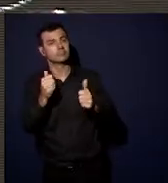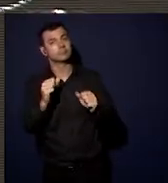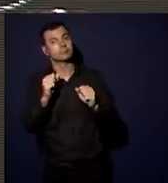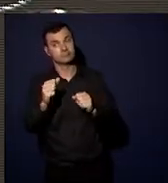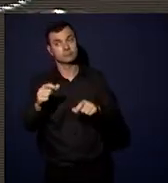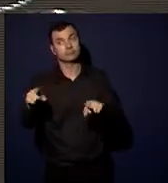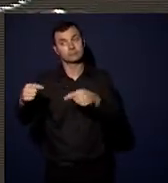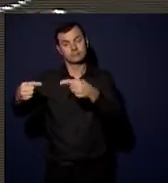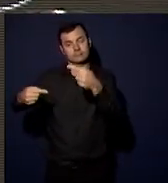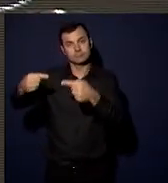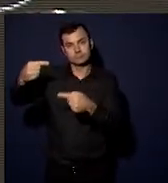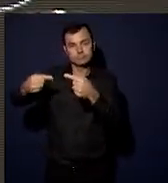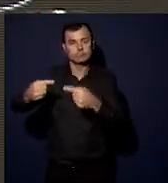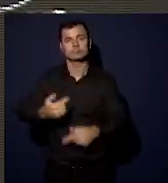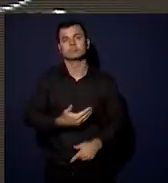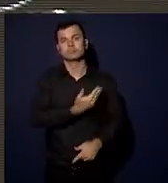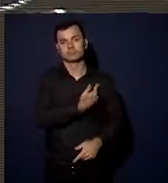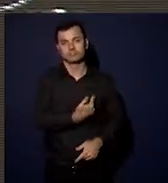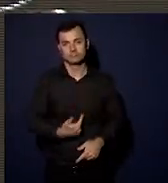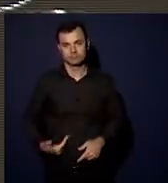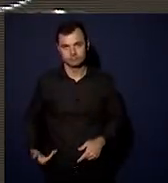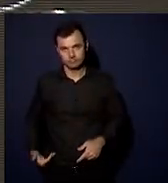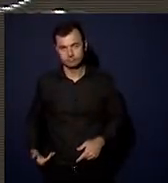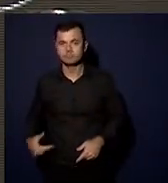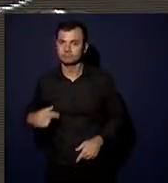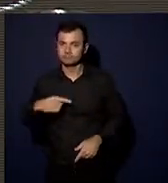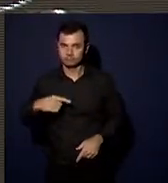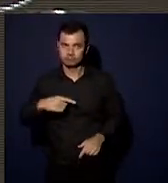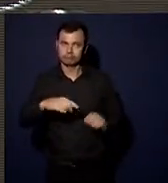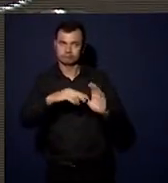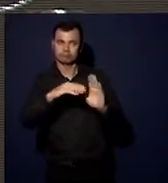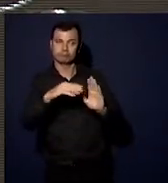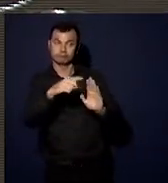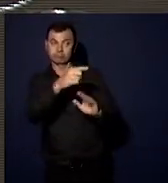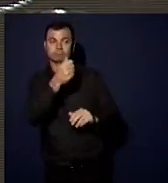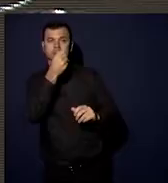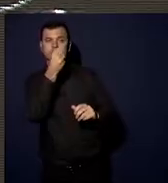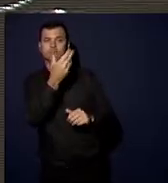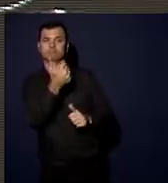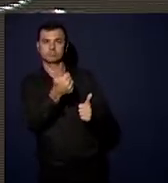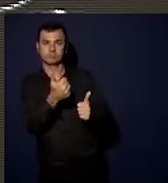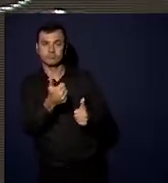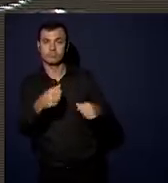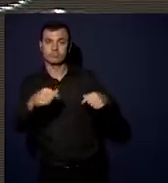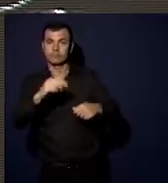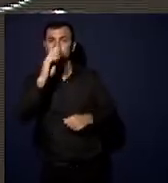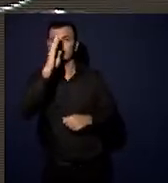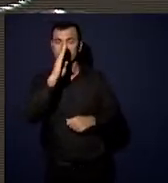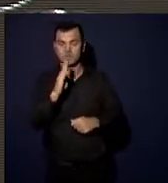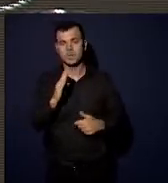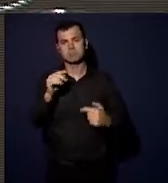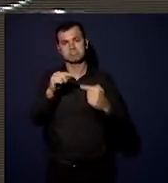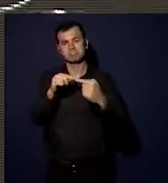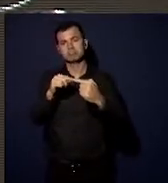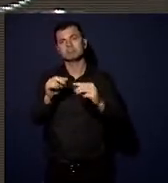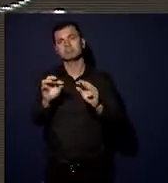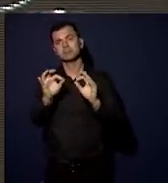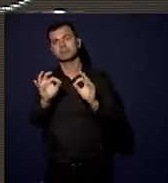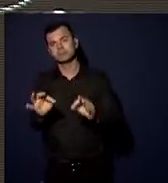com uma política de governo que prevenir mais isso né e eu acho que faz todo sentido para o país buscar isso e talvez